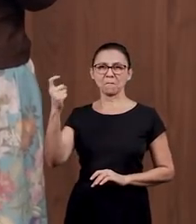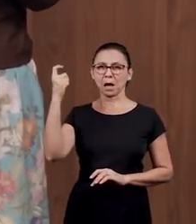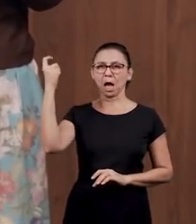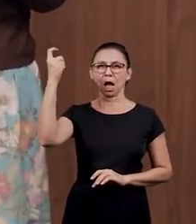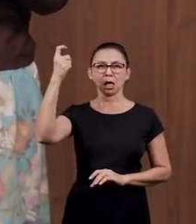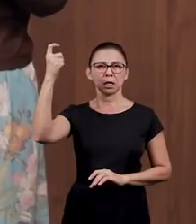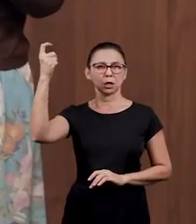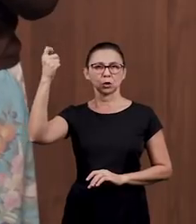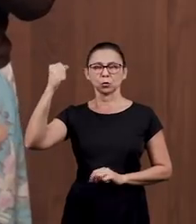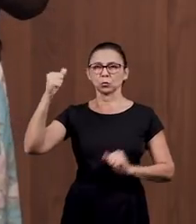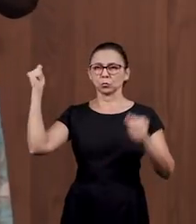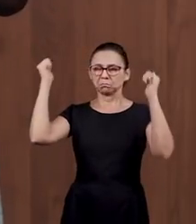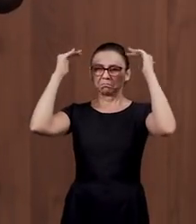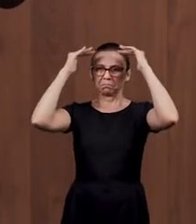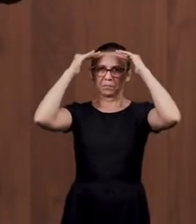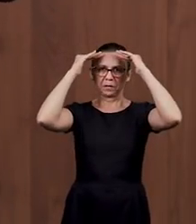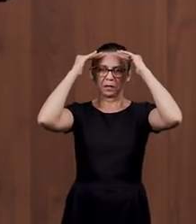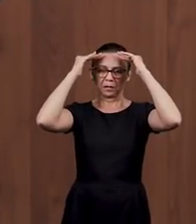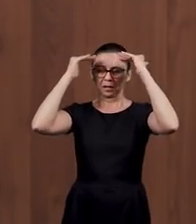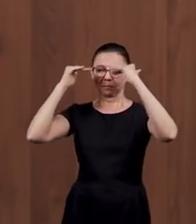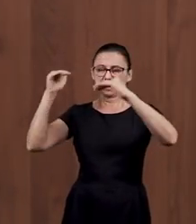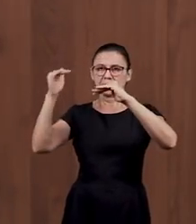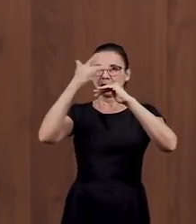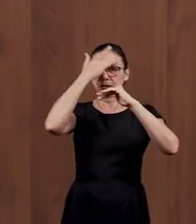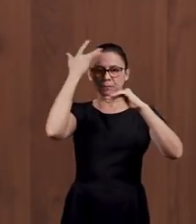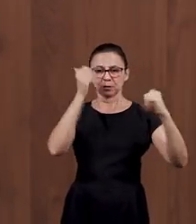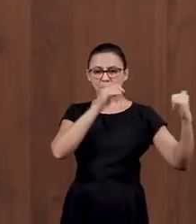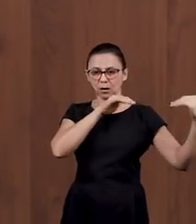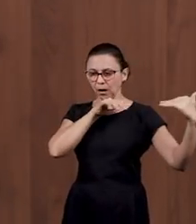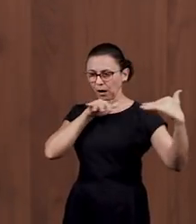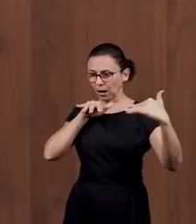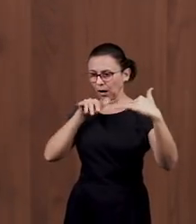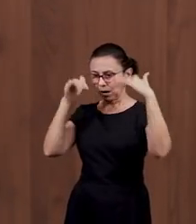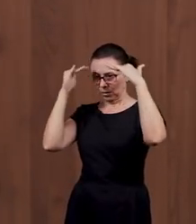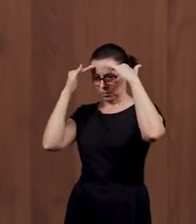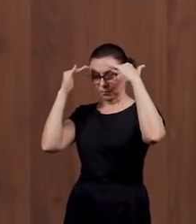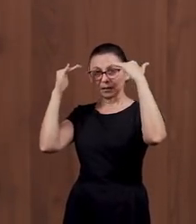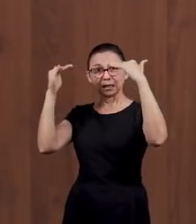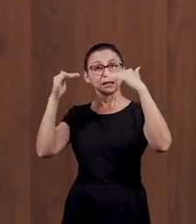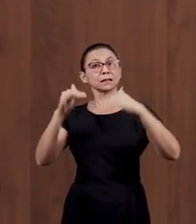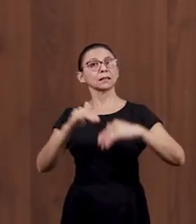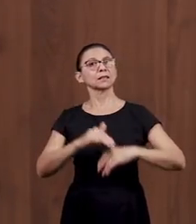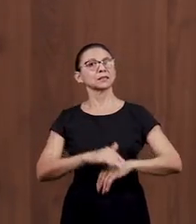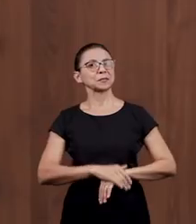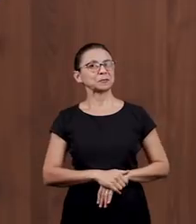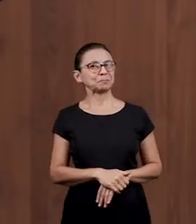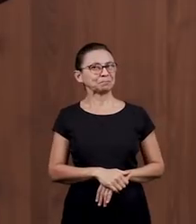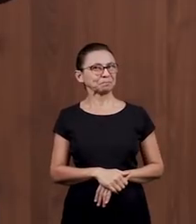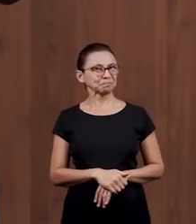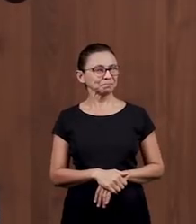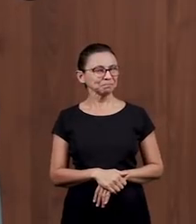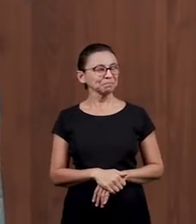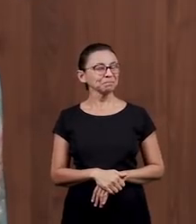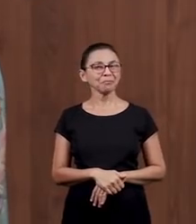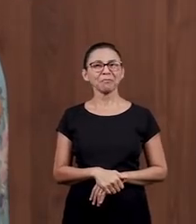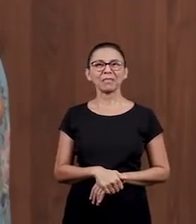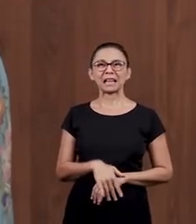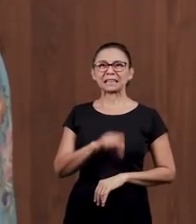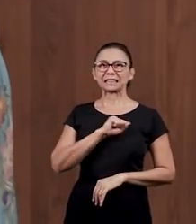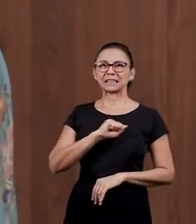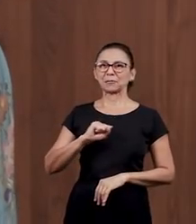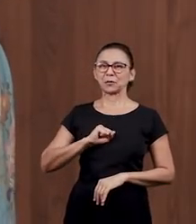honrado, tanto diante dos homens como diante de Deus. E o menino Samuel amou aquele